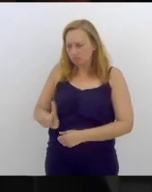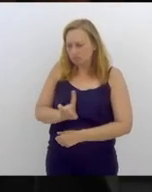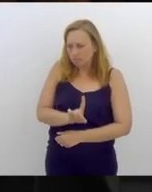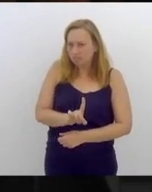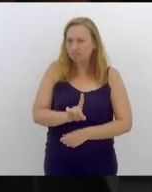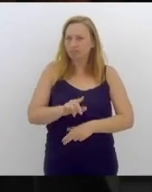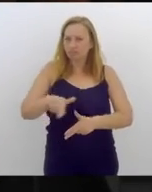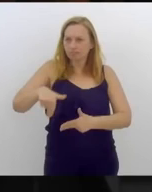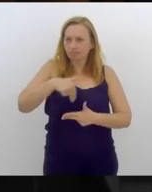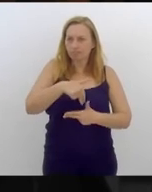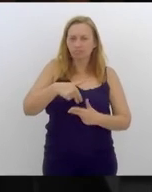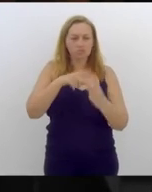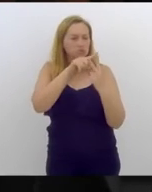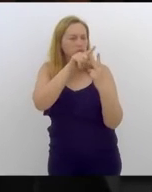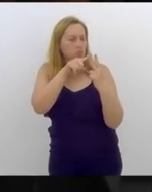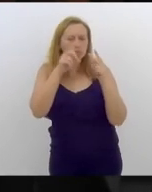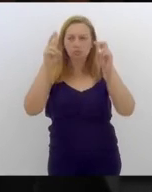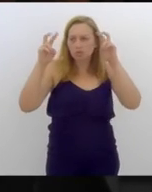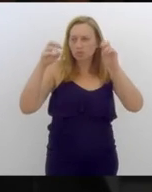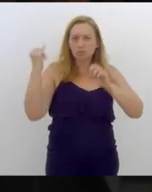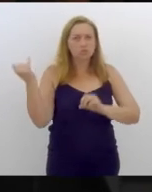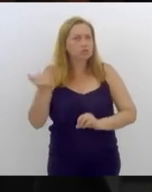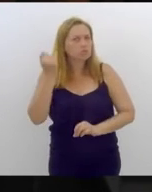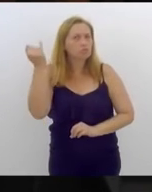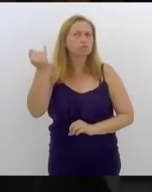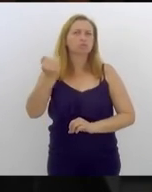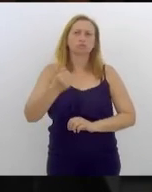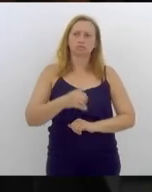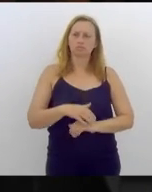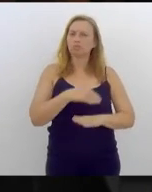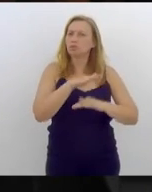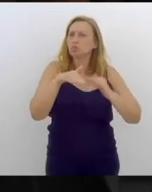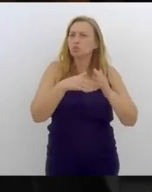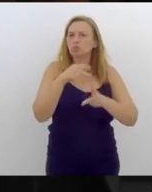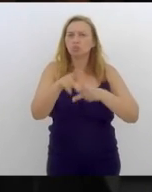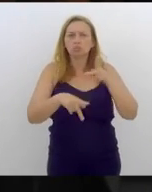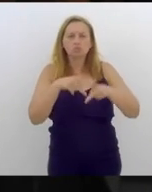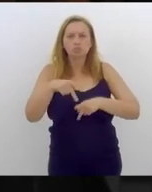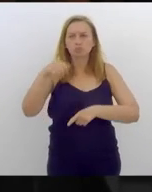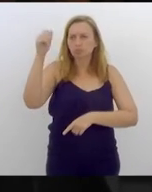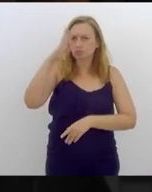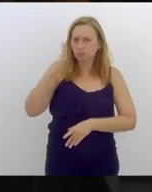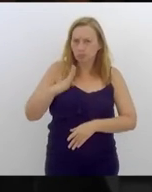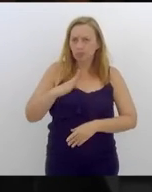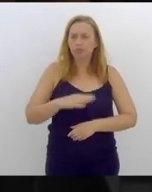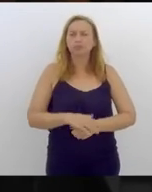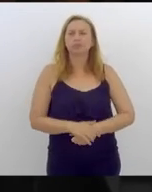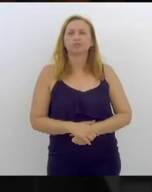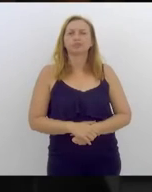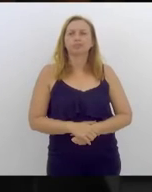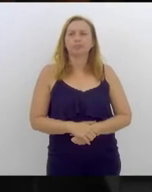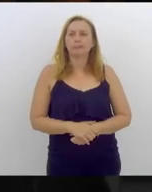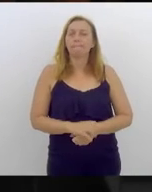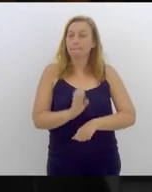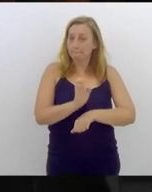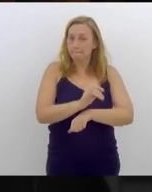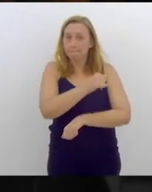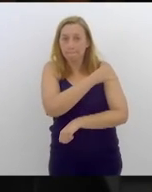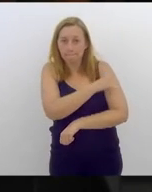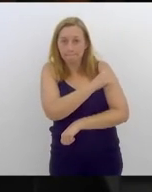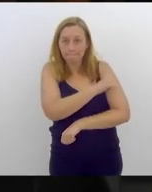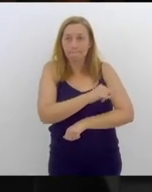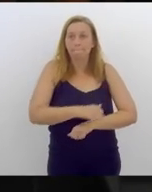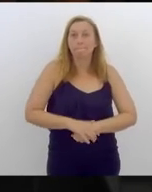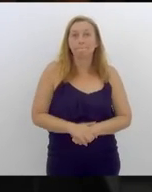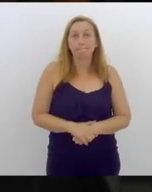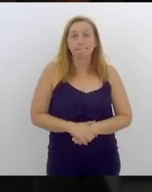tratar de dois assuntos extremamente importantes para toda a população brasileira para toda a população do estado do Rio de Janeiro